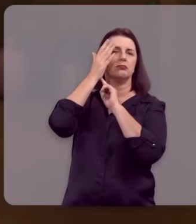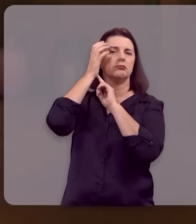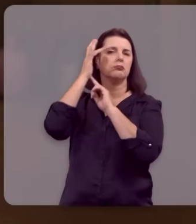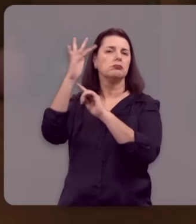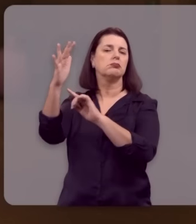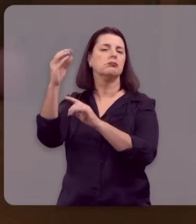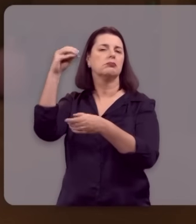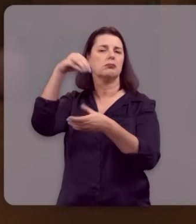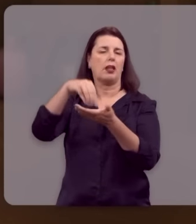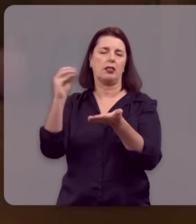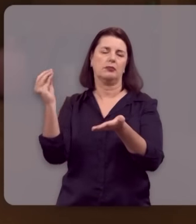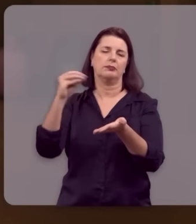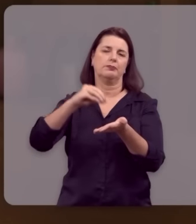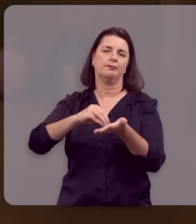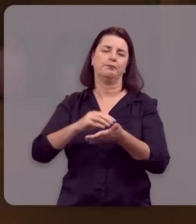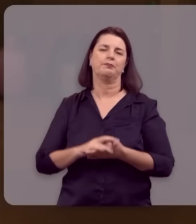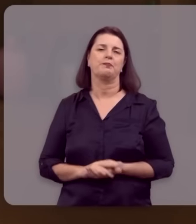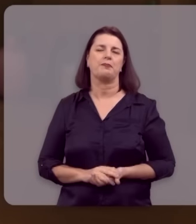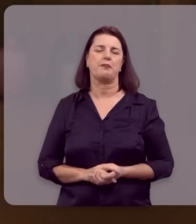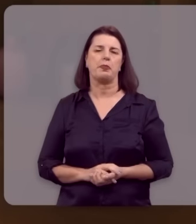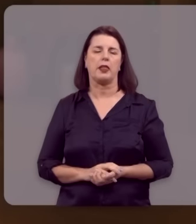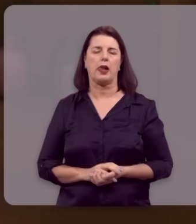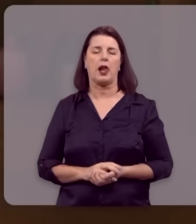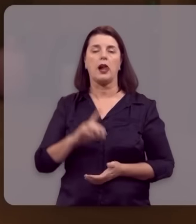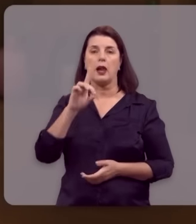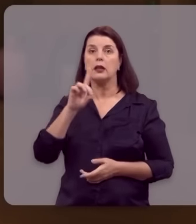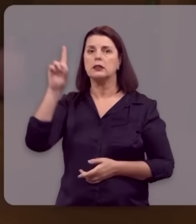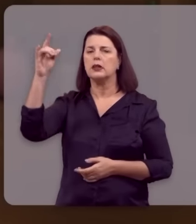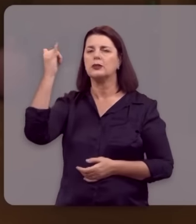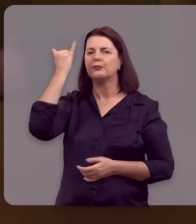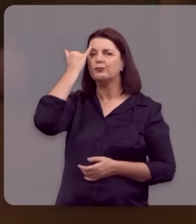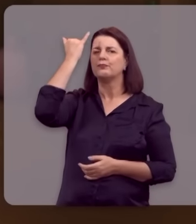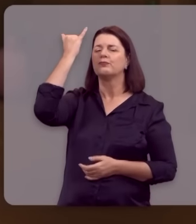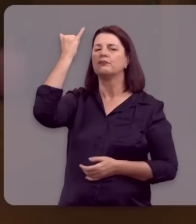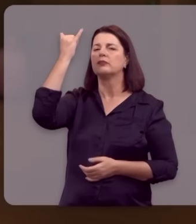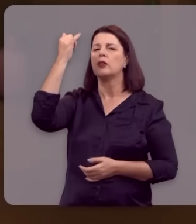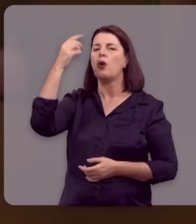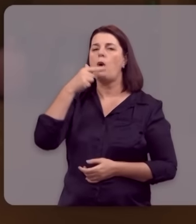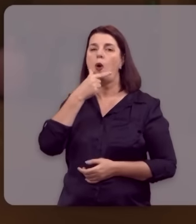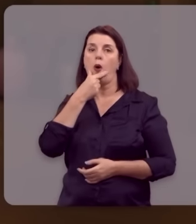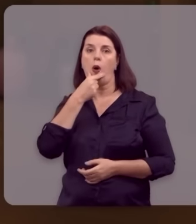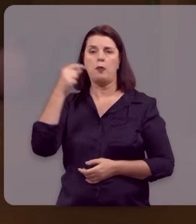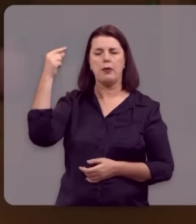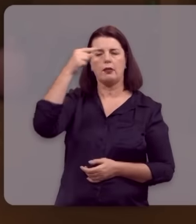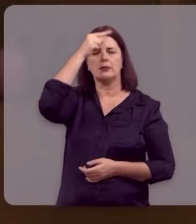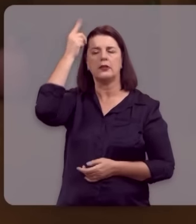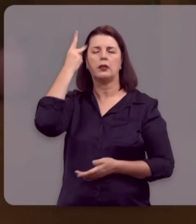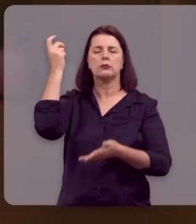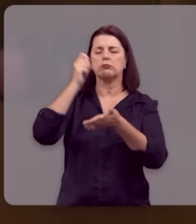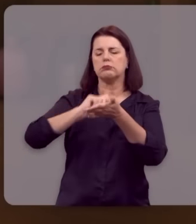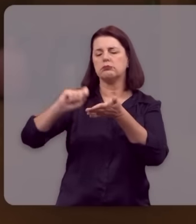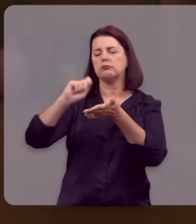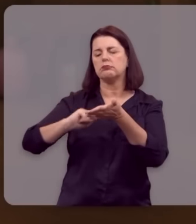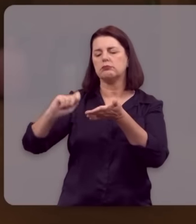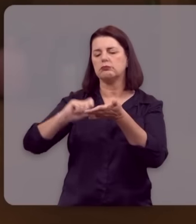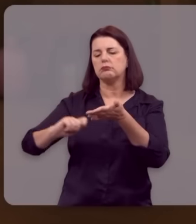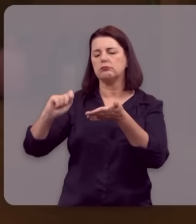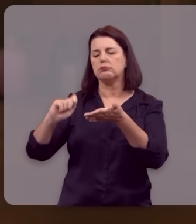conteúdo das Escrituras. Foi Deus quem inspirou homens santos para escrever